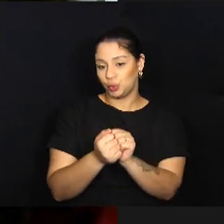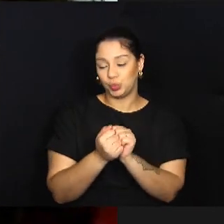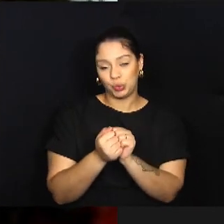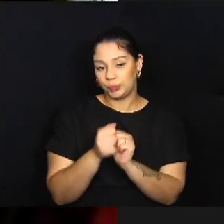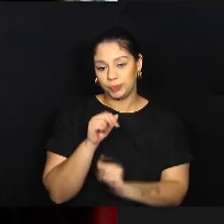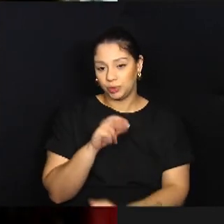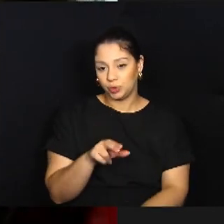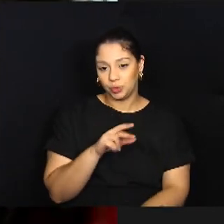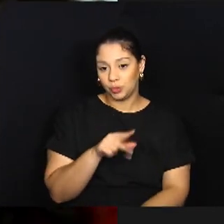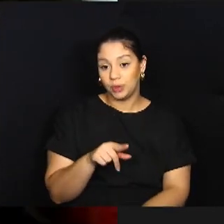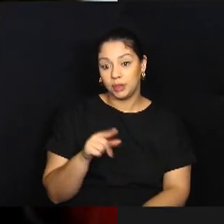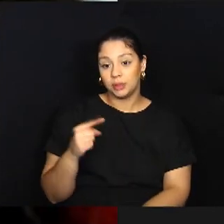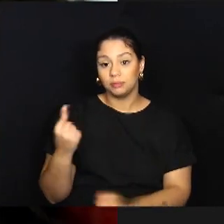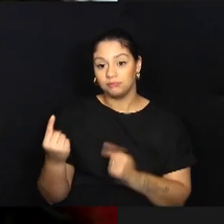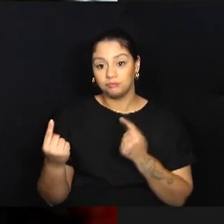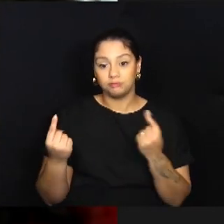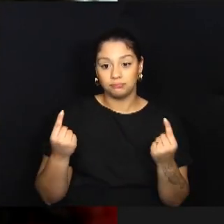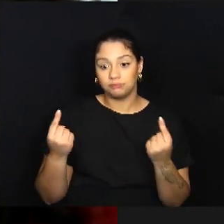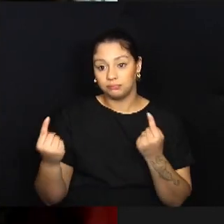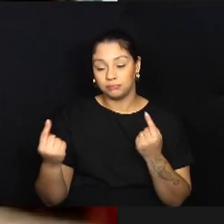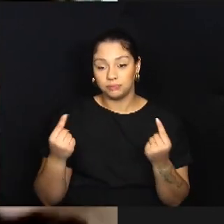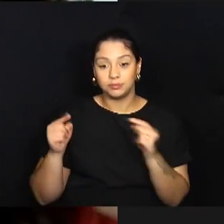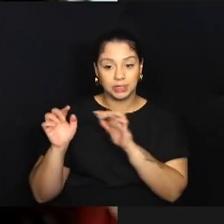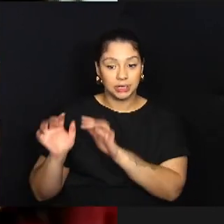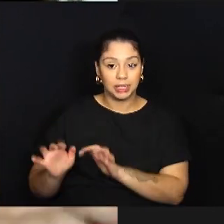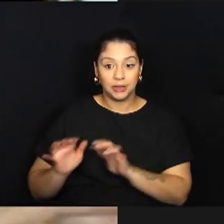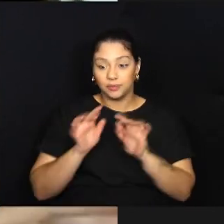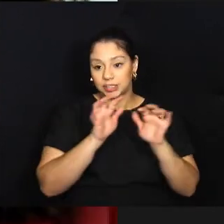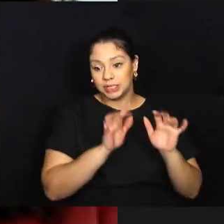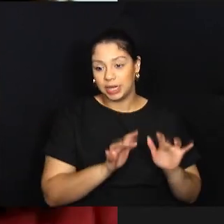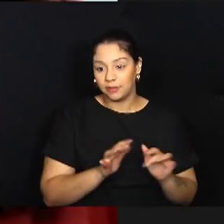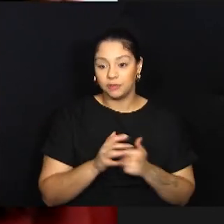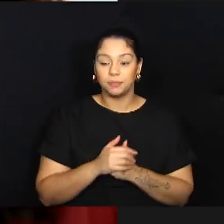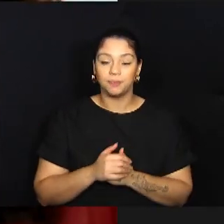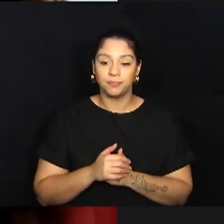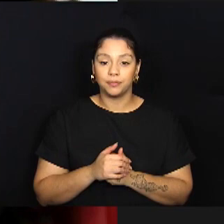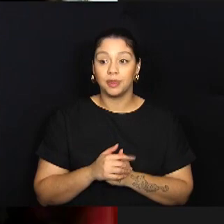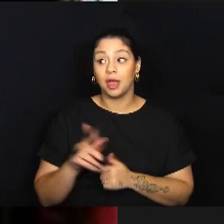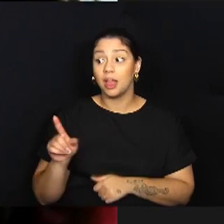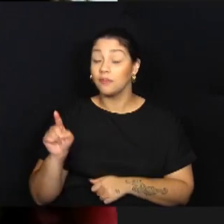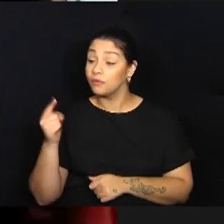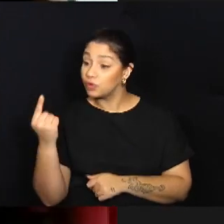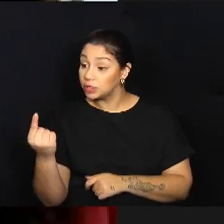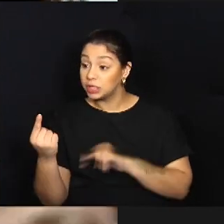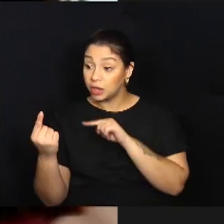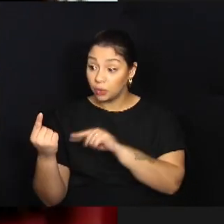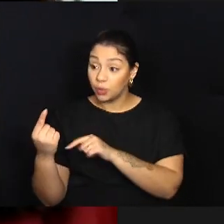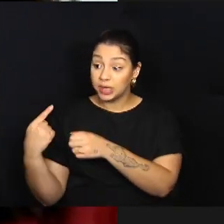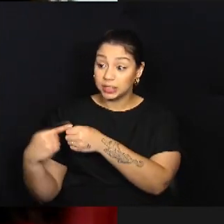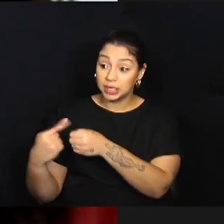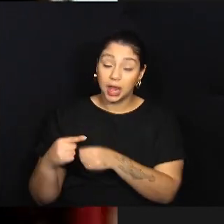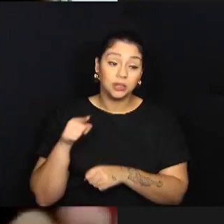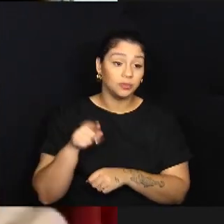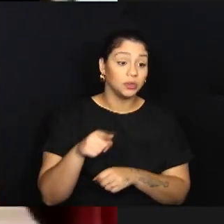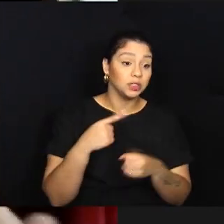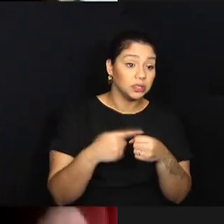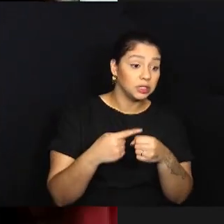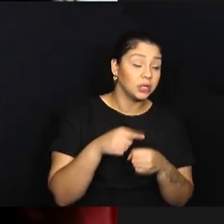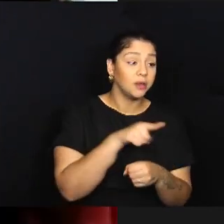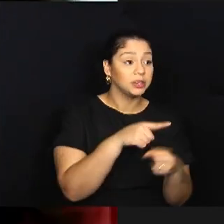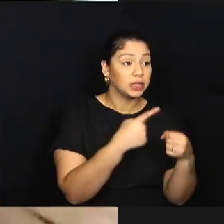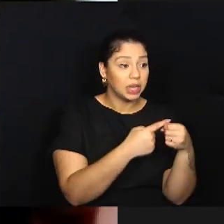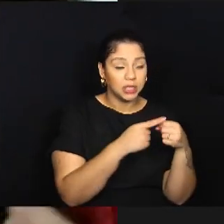Cada um escreve um. E não necessariamente um fica com... então você fica com Leopoldina, fica com Ouro Preto, você fica com Belo